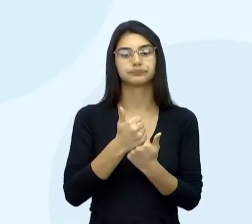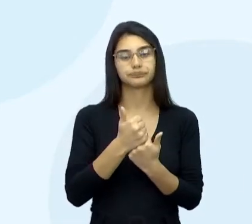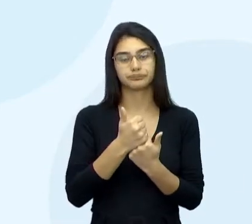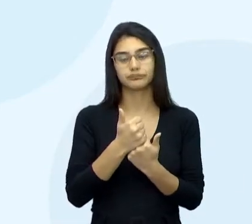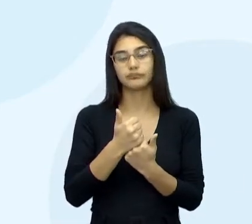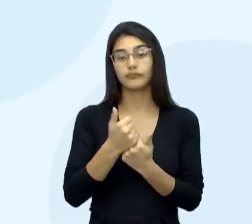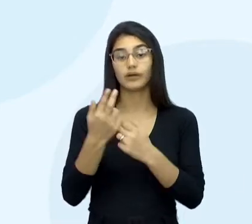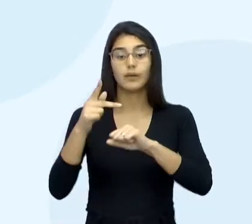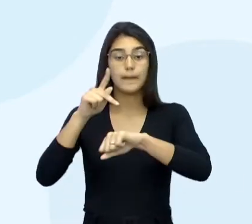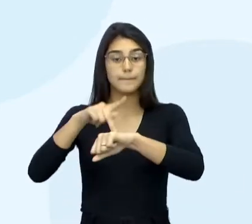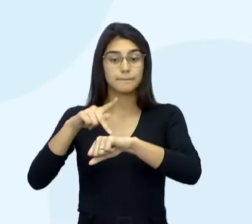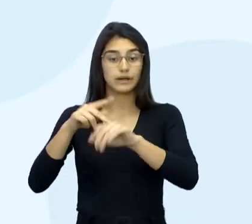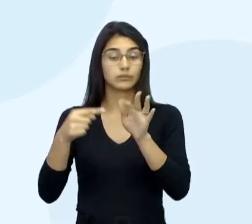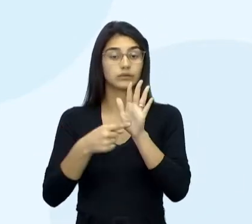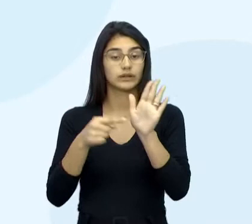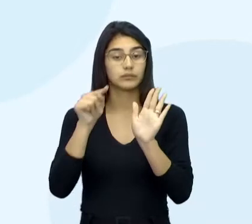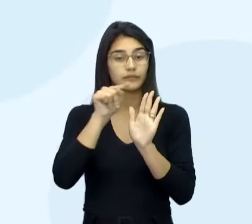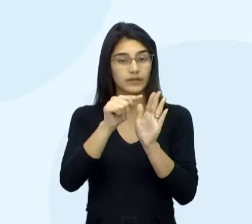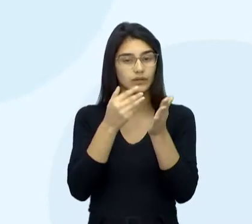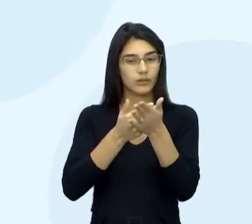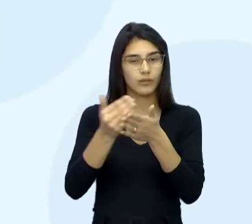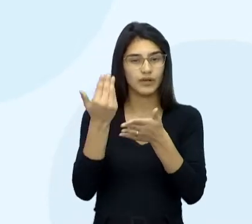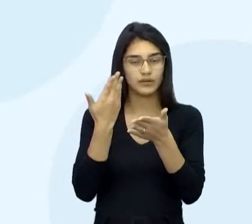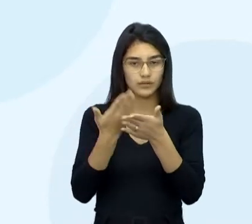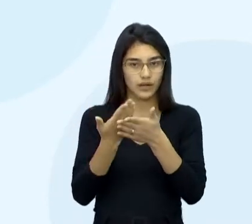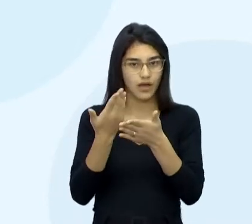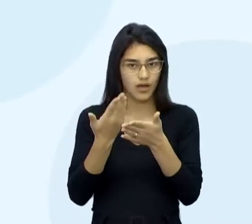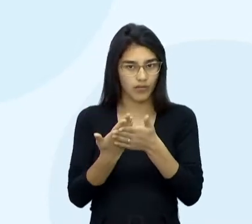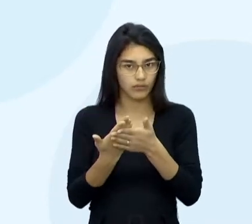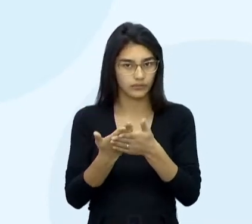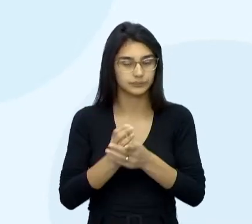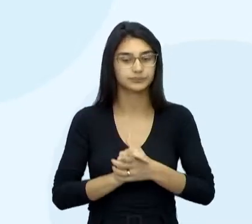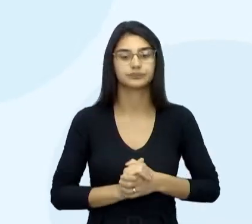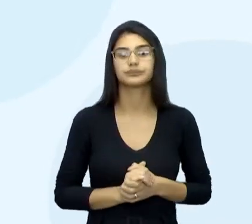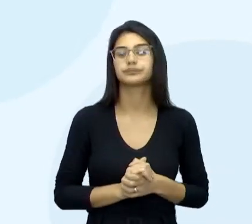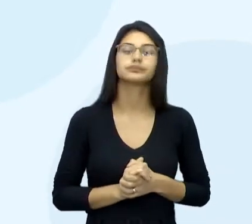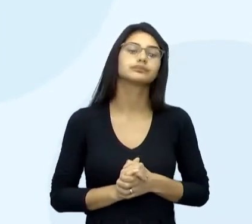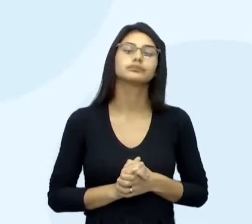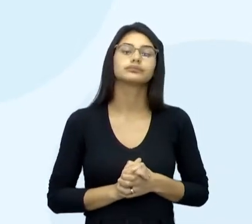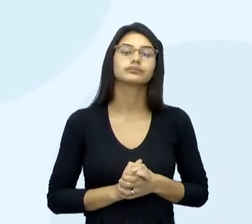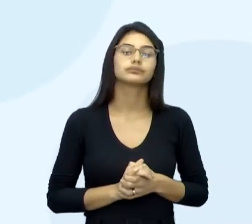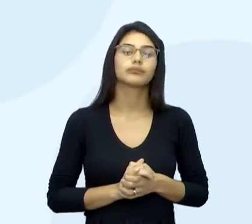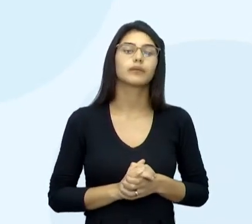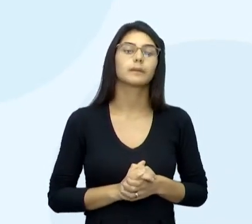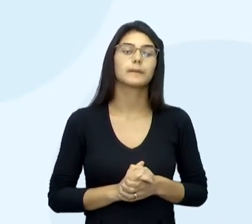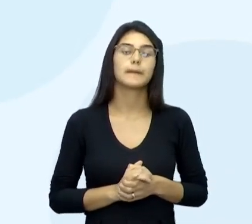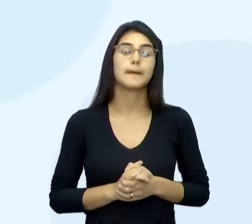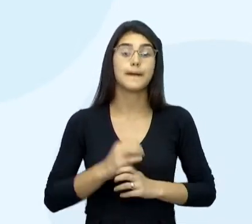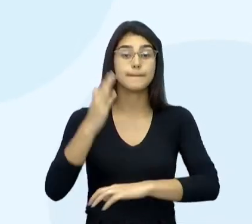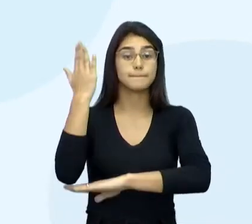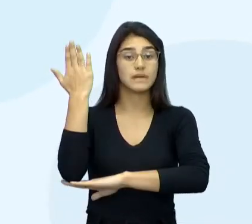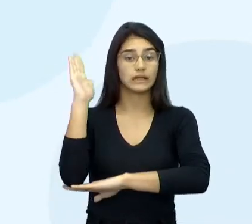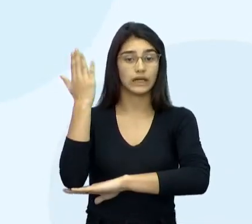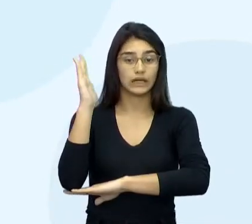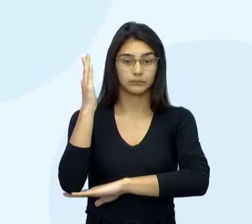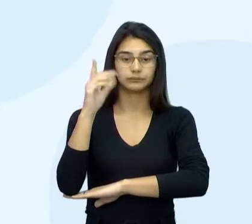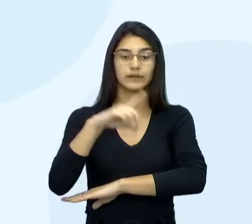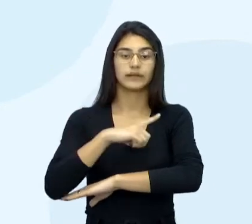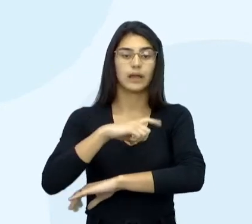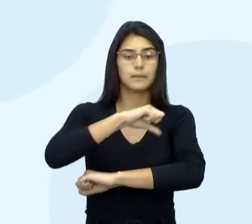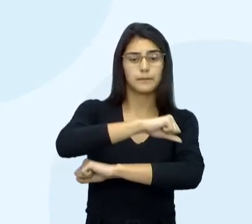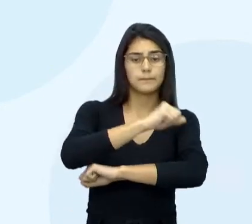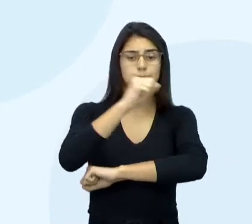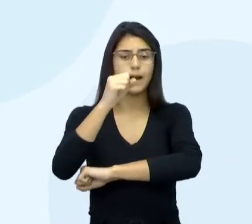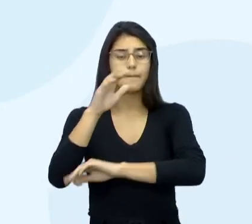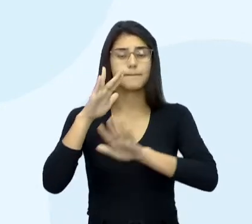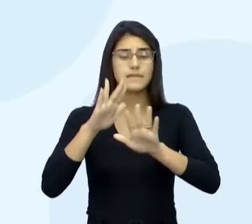como a pedra que eu mostrei para você no começo da aula, esse pedaço de madeira flexível, mas com uma